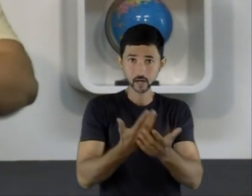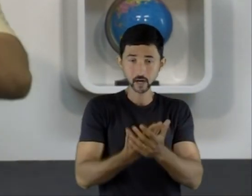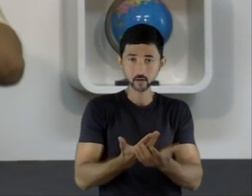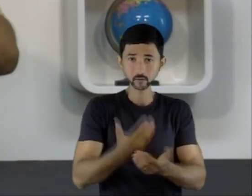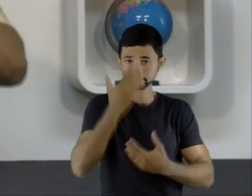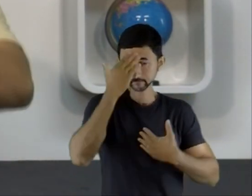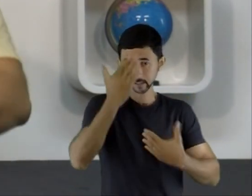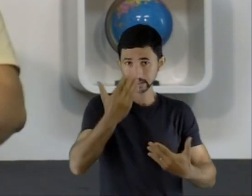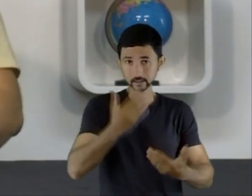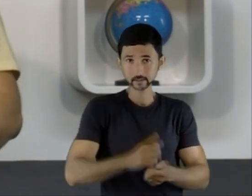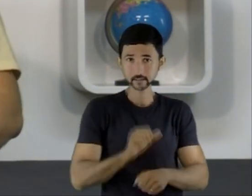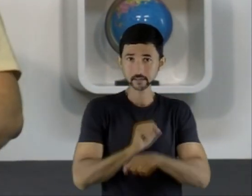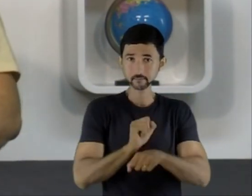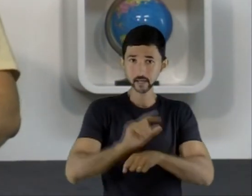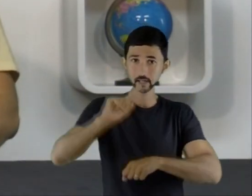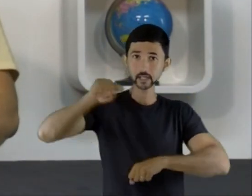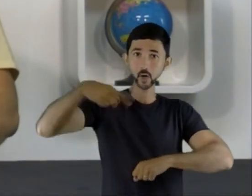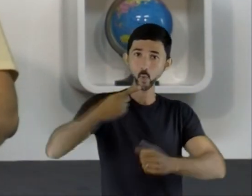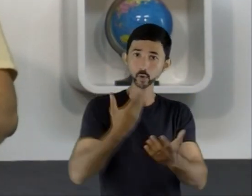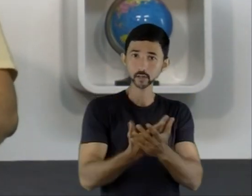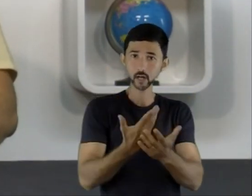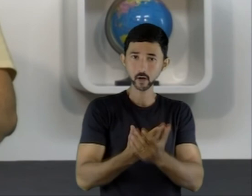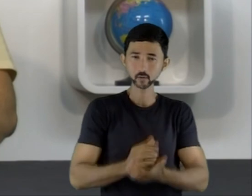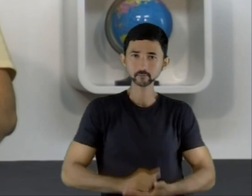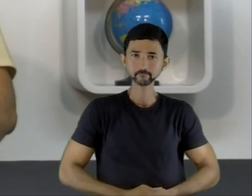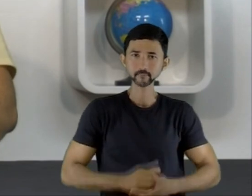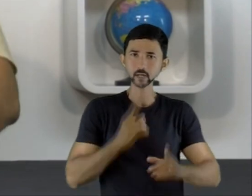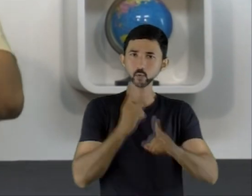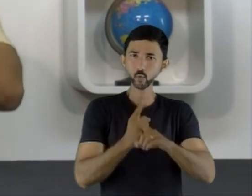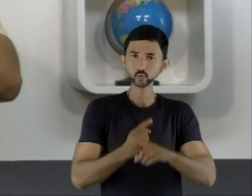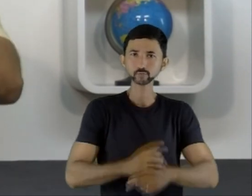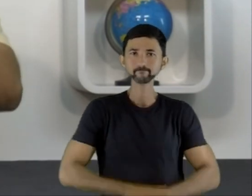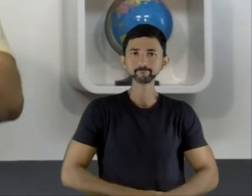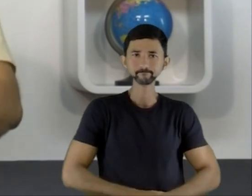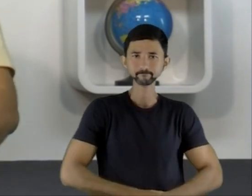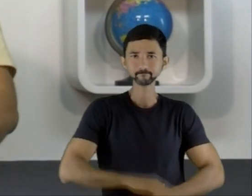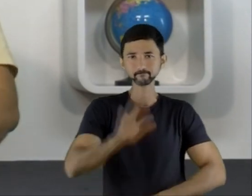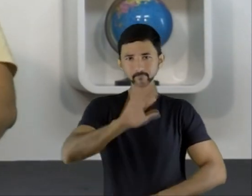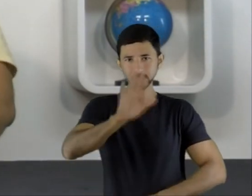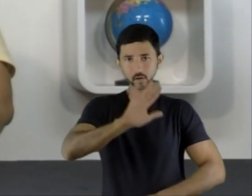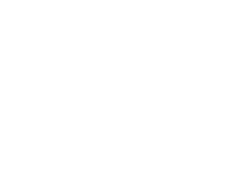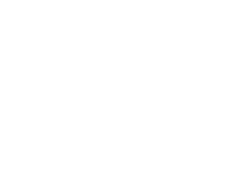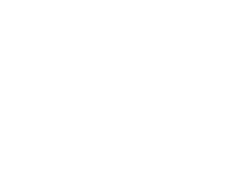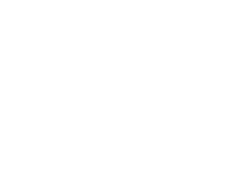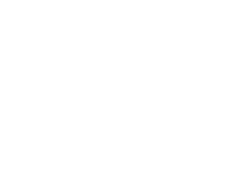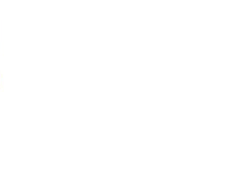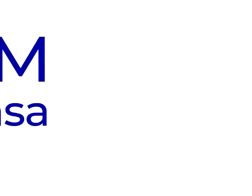agradece e espera você na nossa próxima aula, o nosso próximo encontro. Até mais.